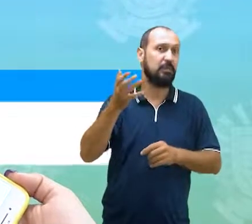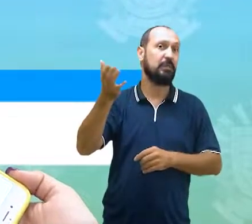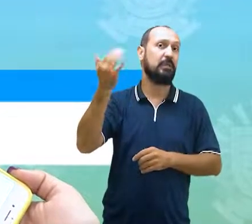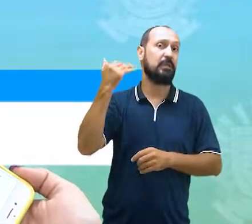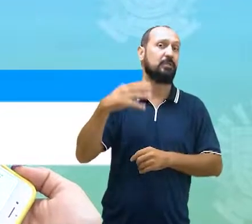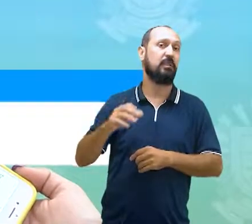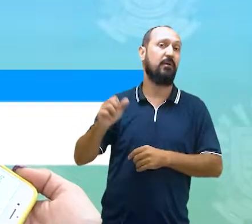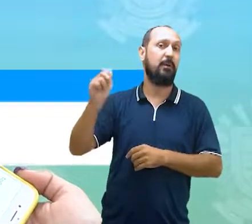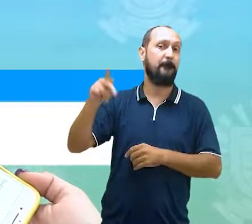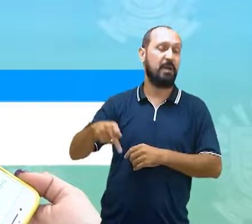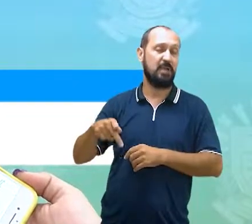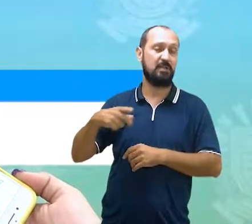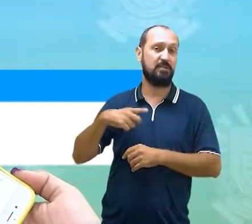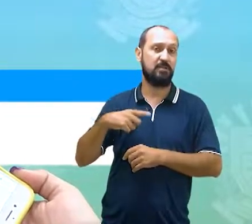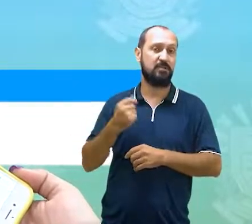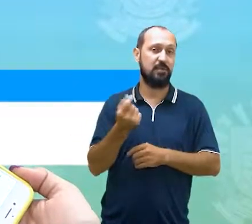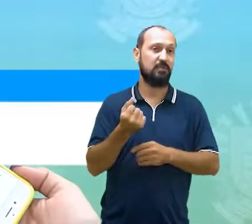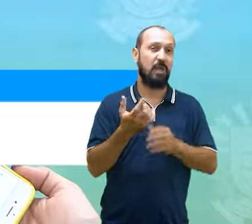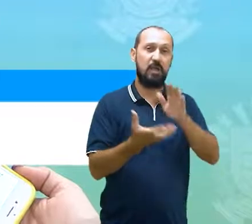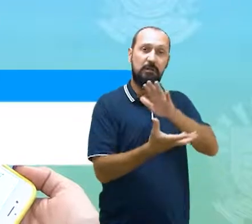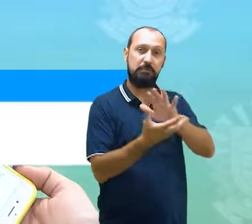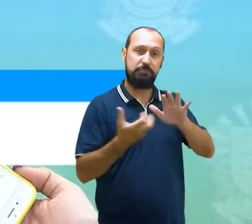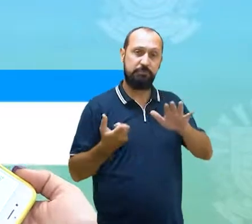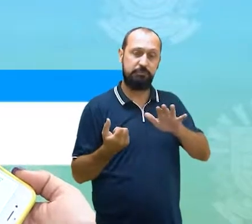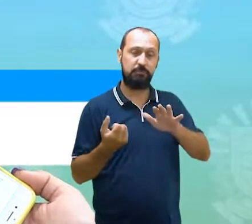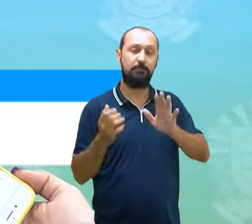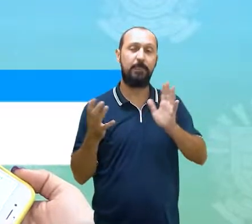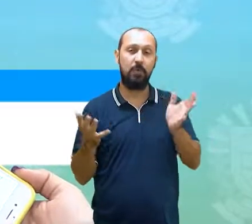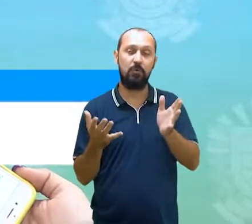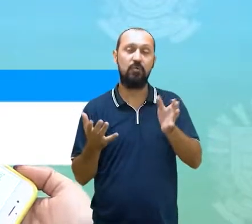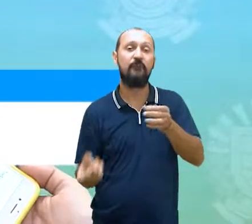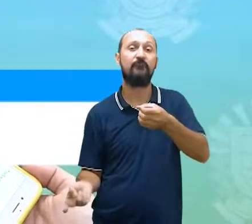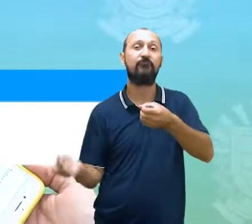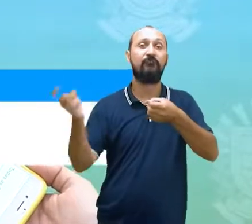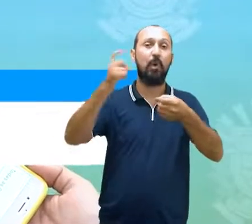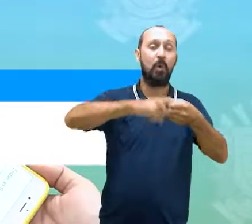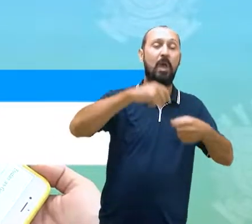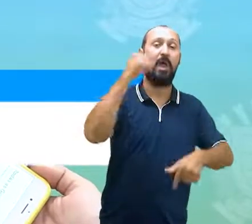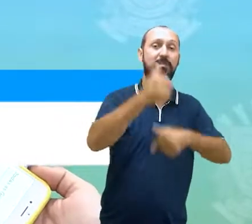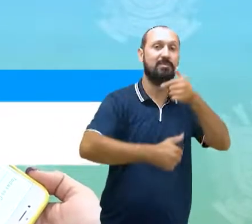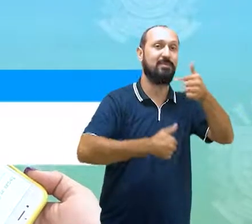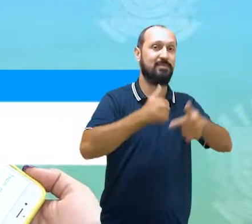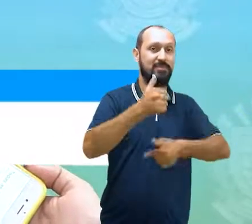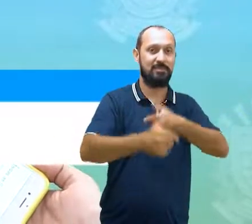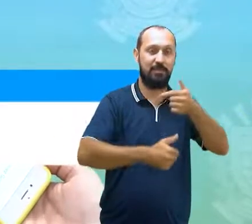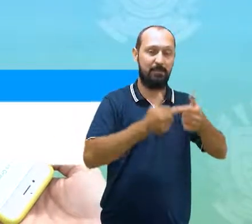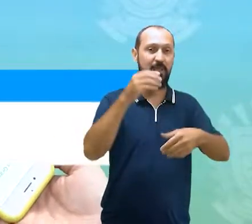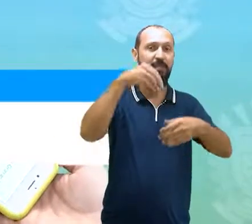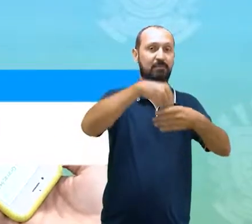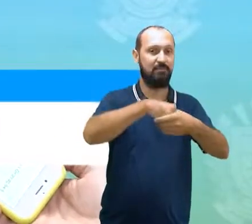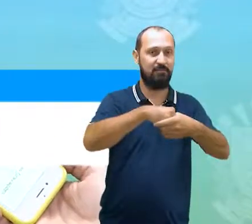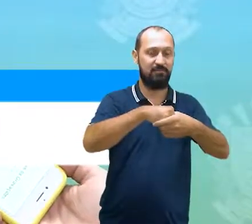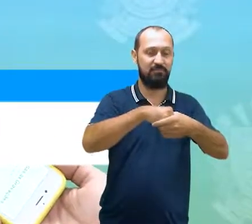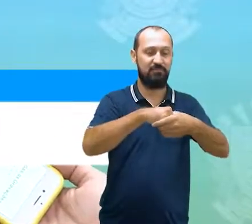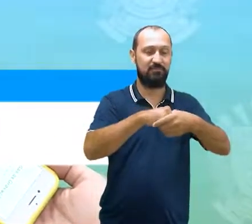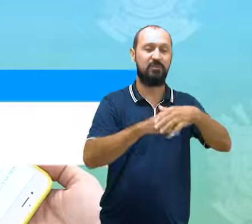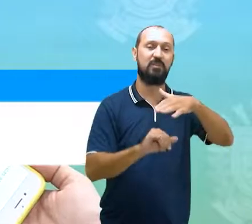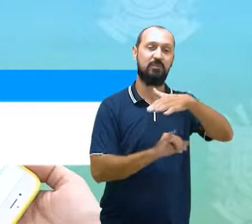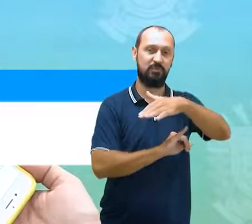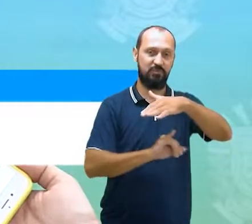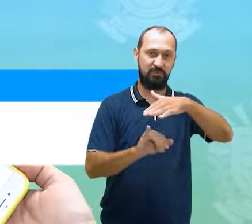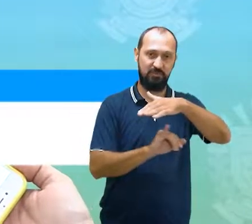que estavam na reserva remunerada e que hoje se encontram no serviço ativo das